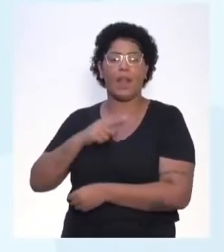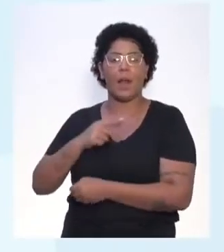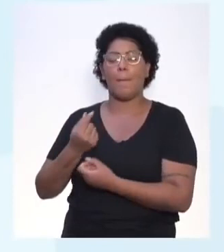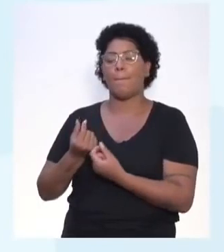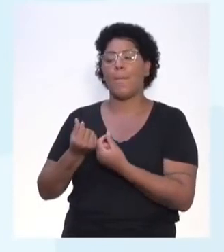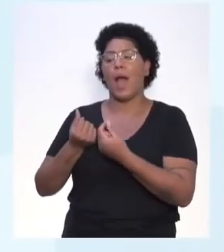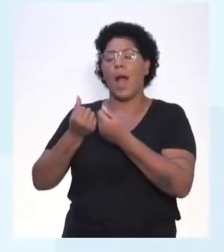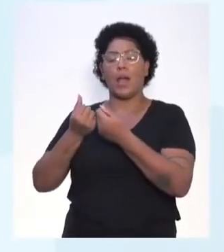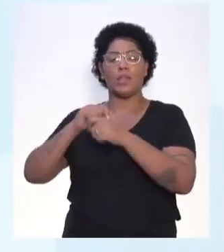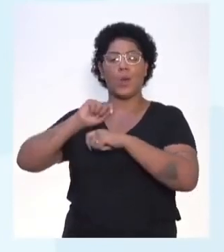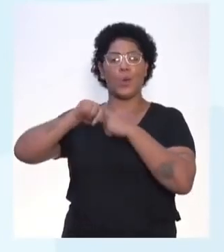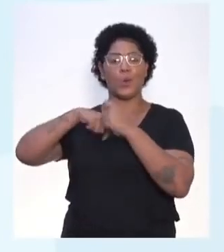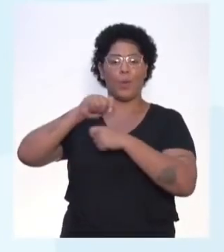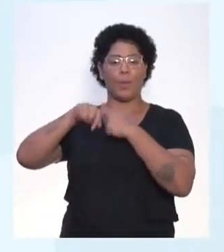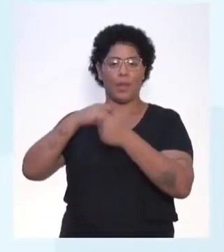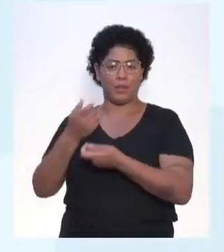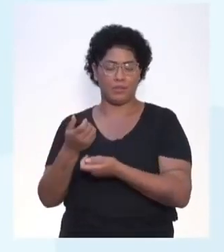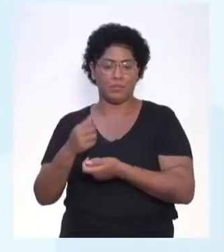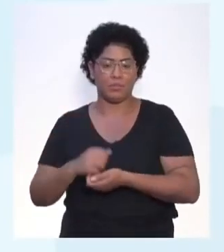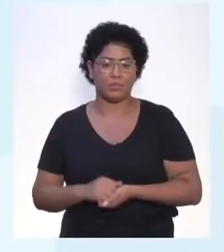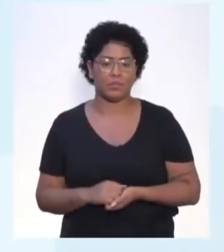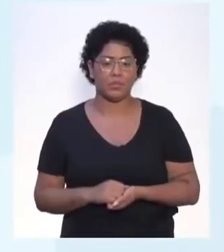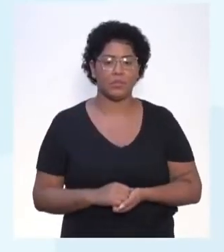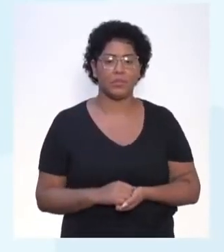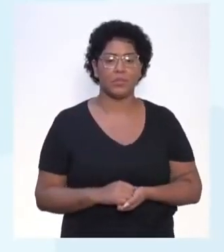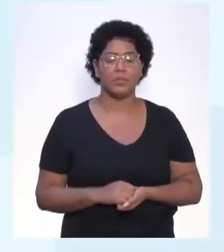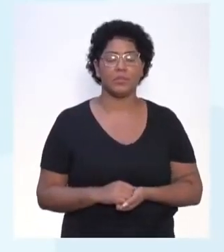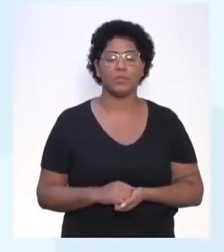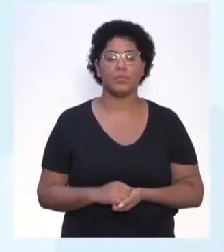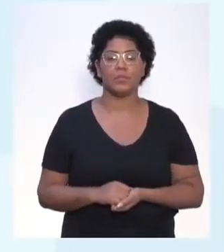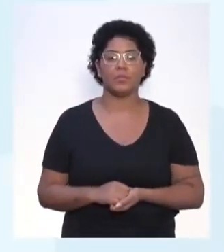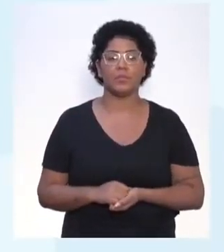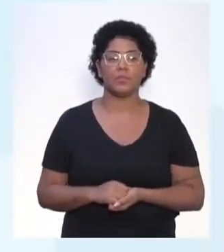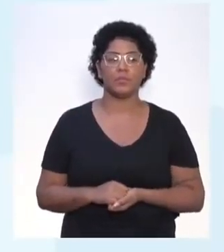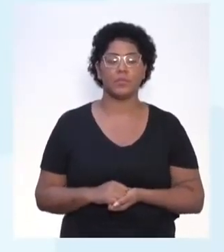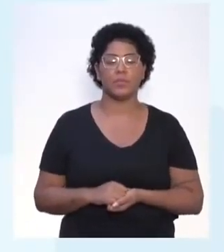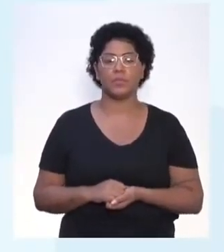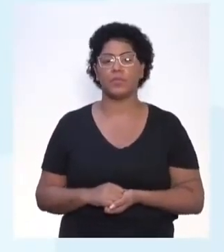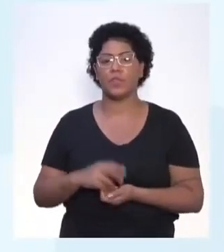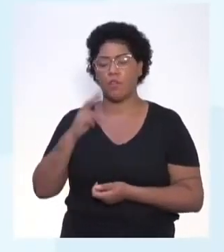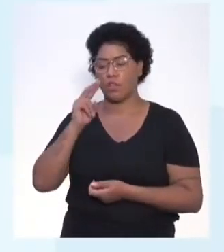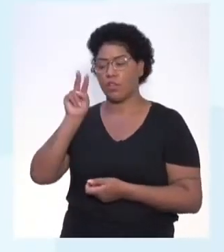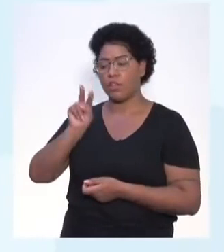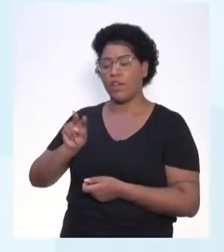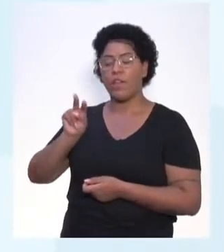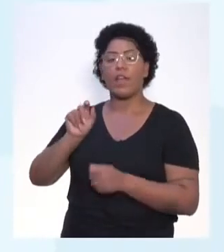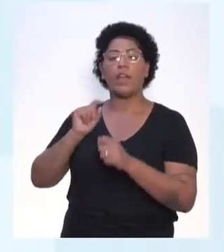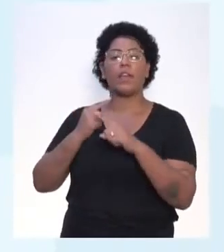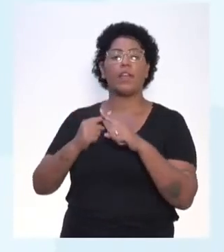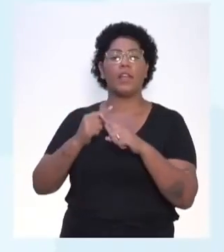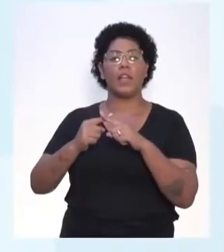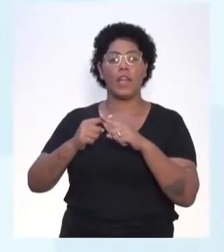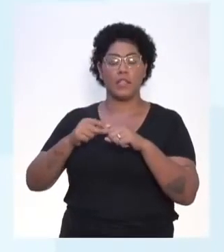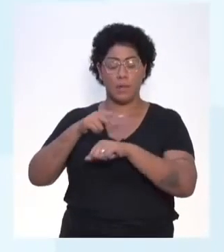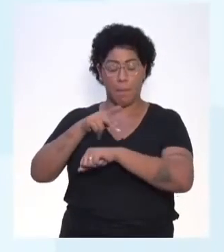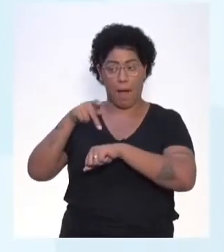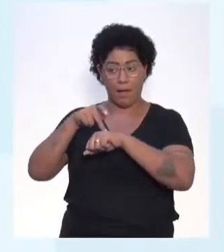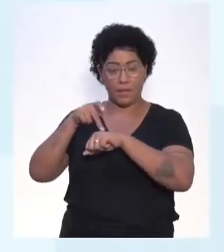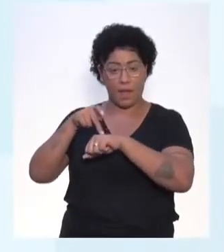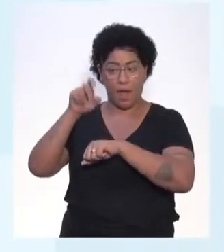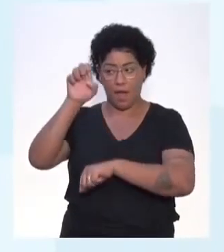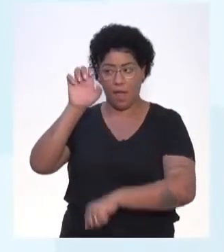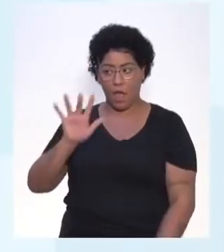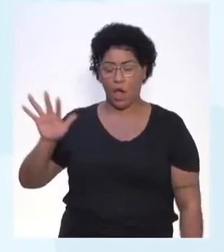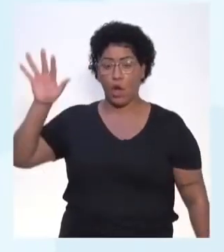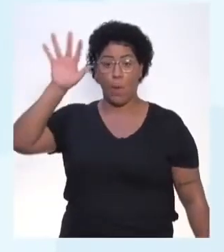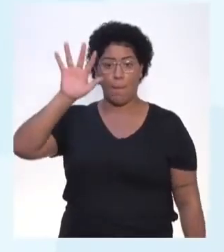estabelecer regras de ocupação do continente africano, né? Então, essas potências europeias não vão ficar ali, né, cada uma ditando a